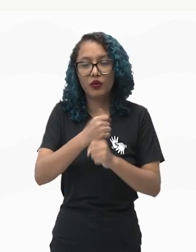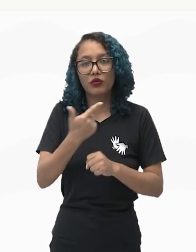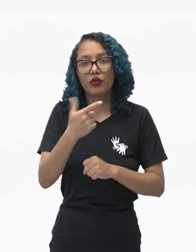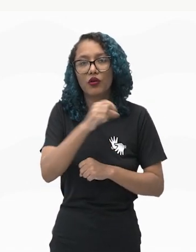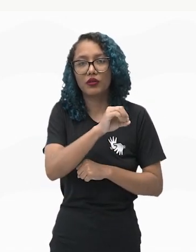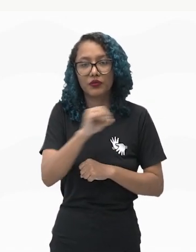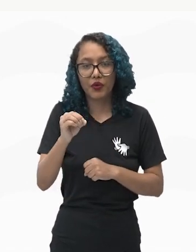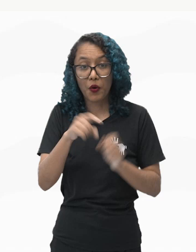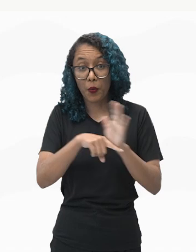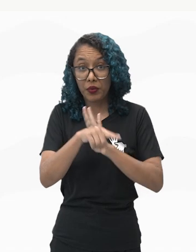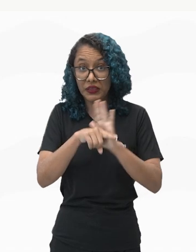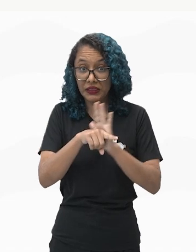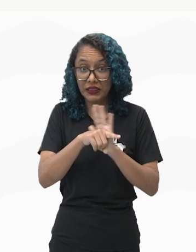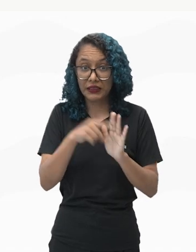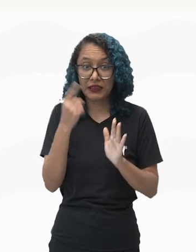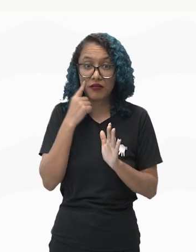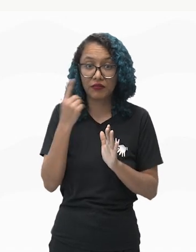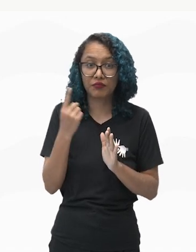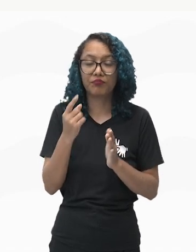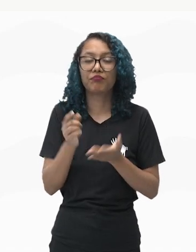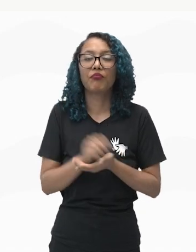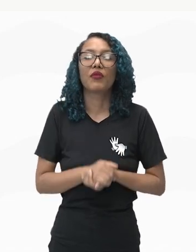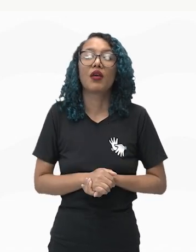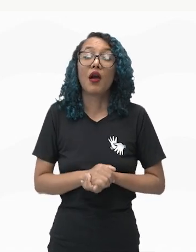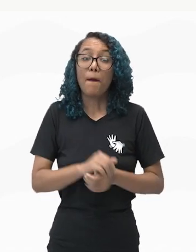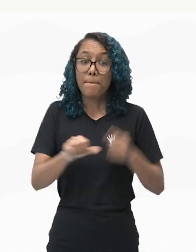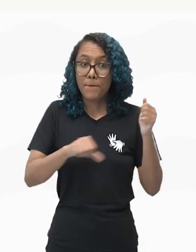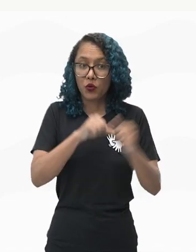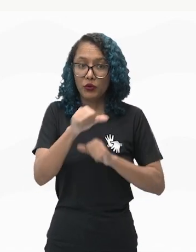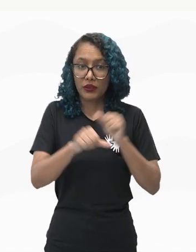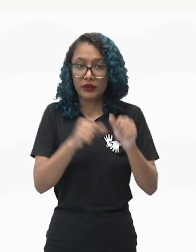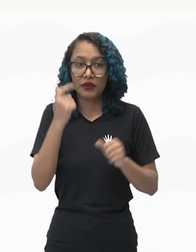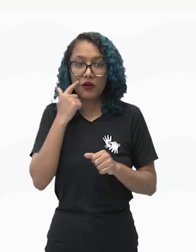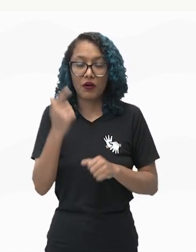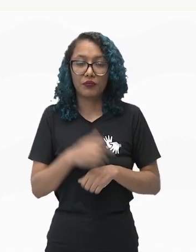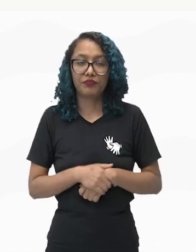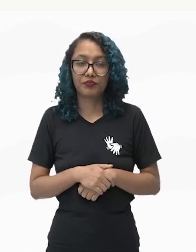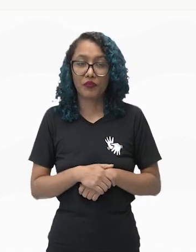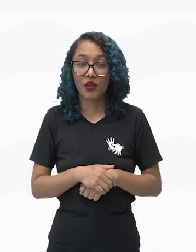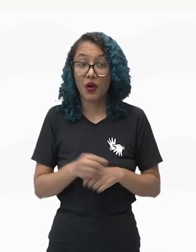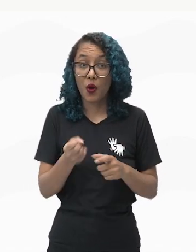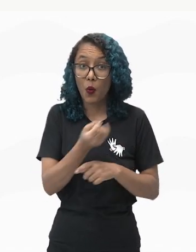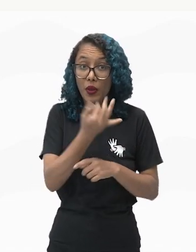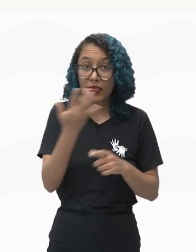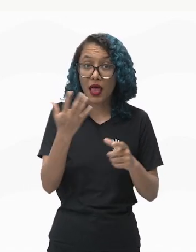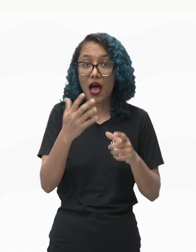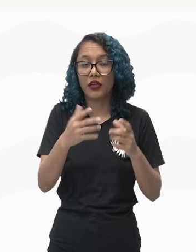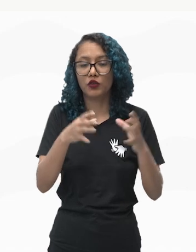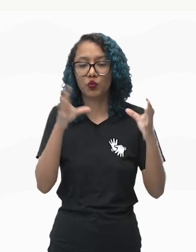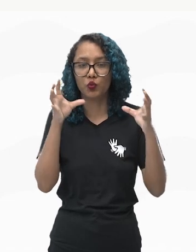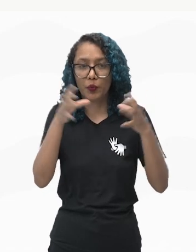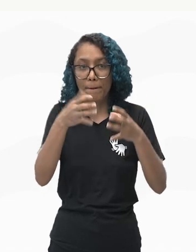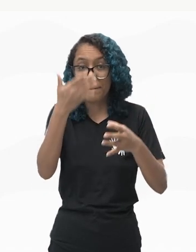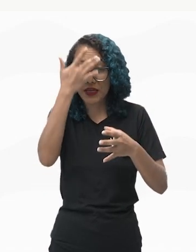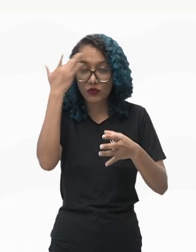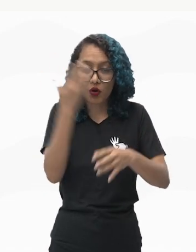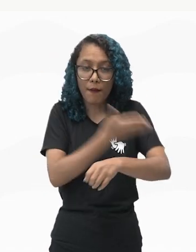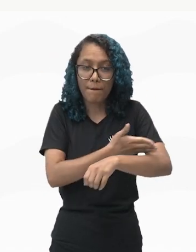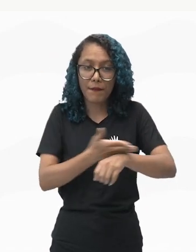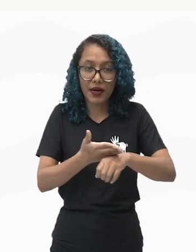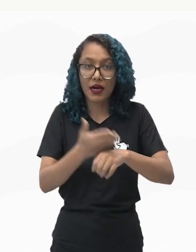a gente já observa uma mudança, uma variação, um aumento na quantidade de pessoas brancas, uma